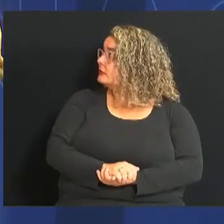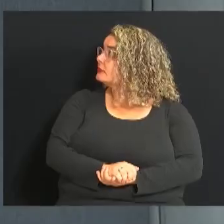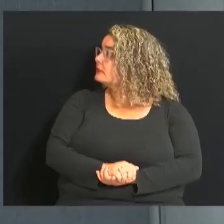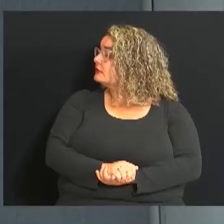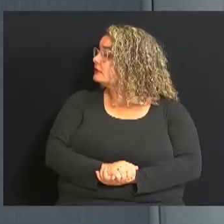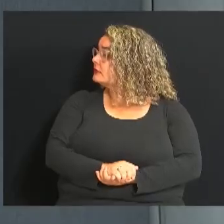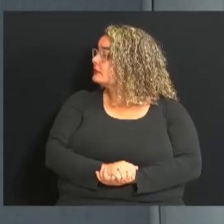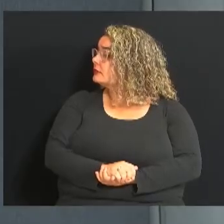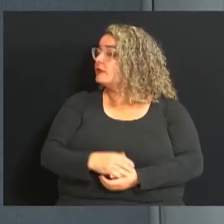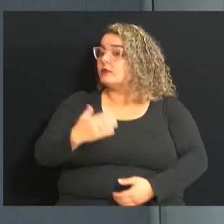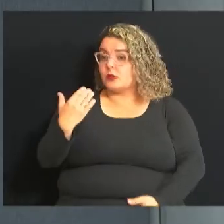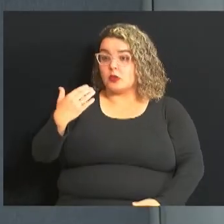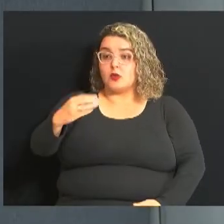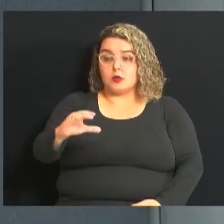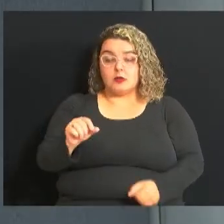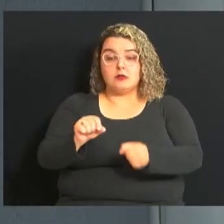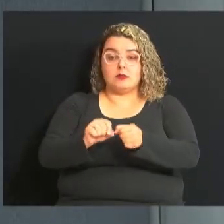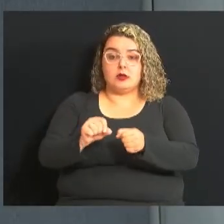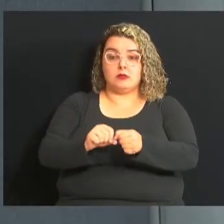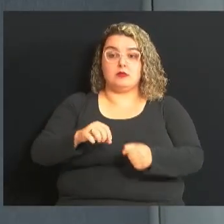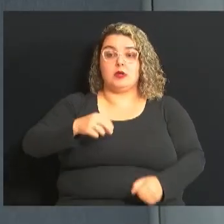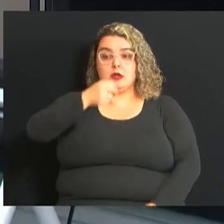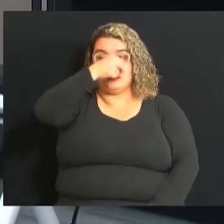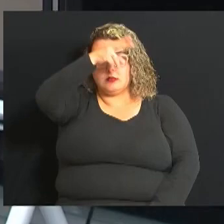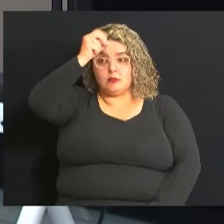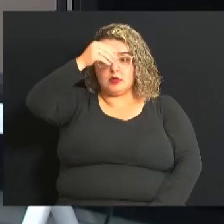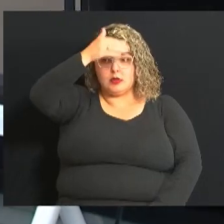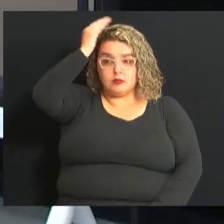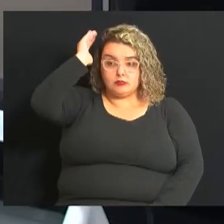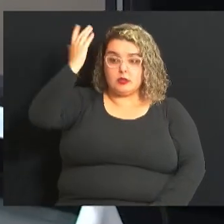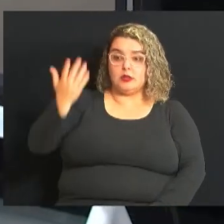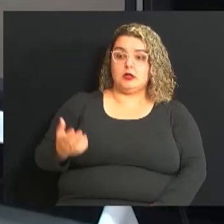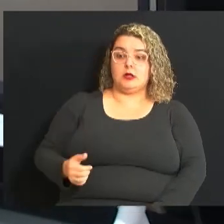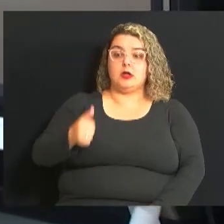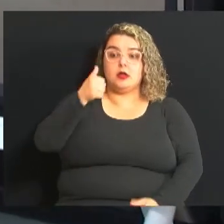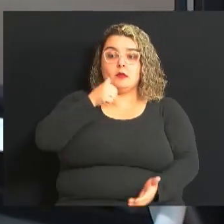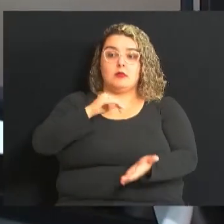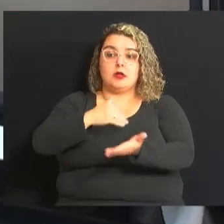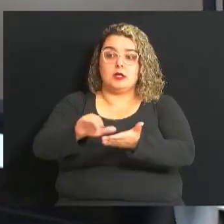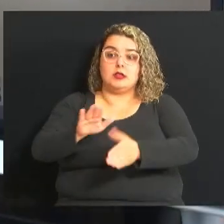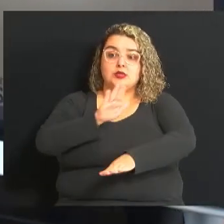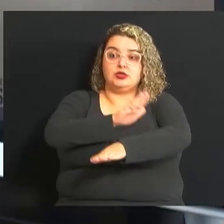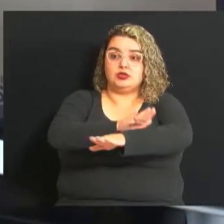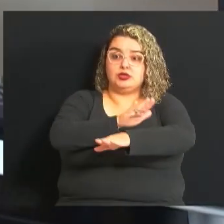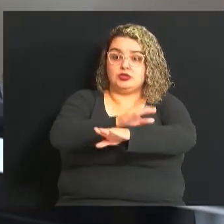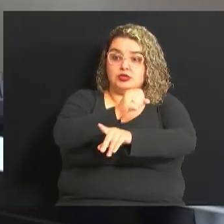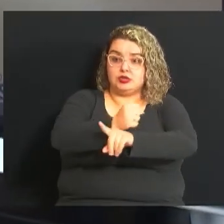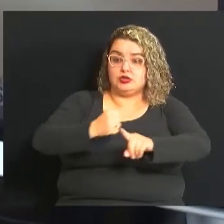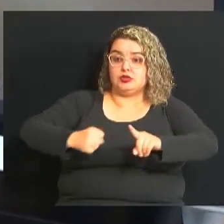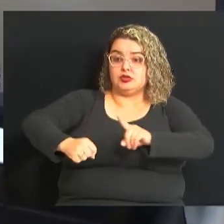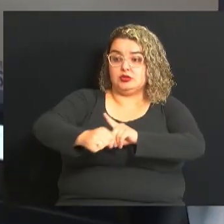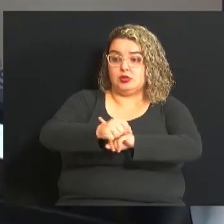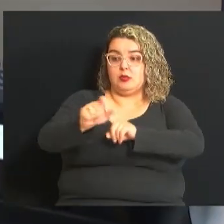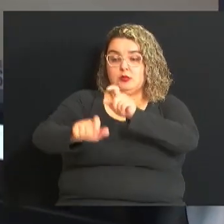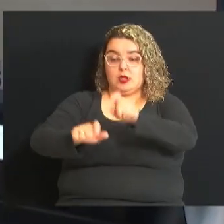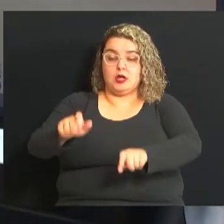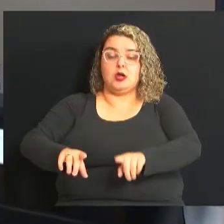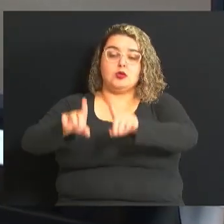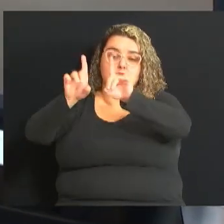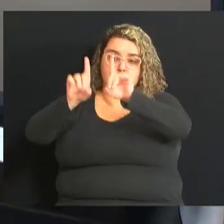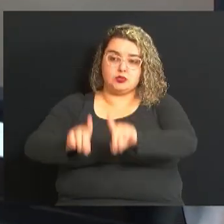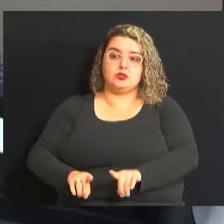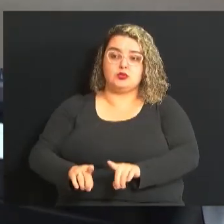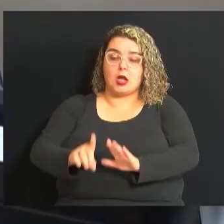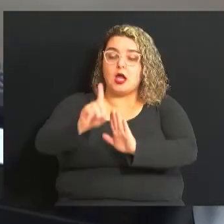O lançamento foi feito pelo prefeito Dário Saad e pela secretária de Assistência Social, Pessoa com Deficiência e